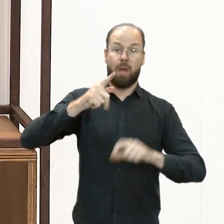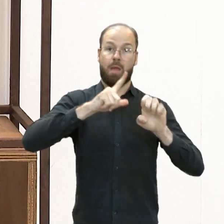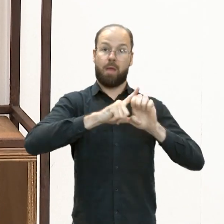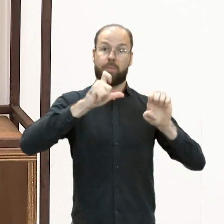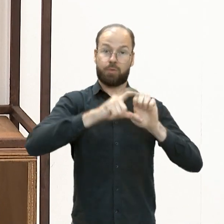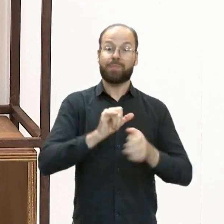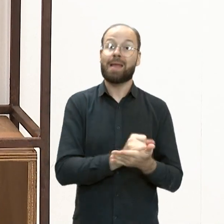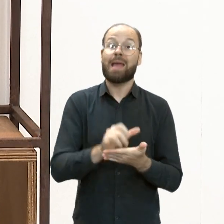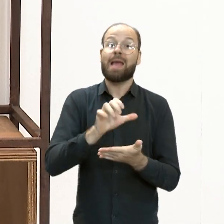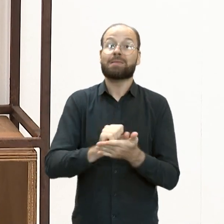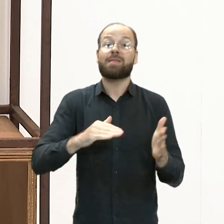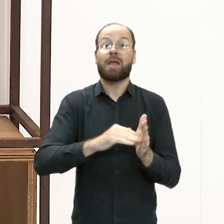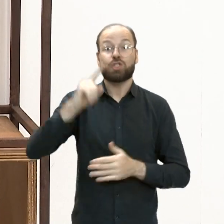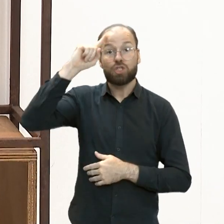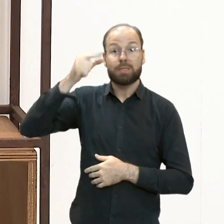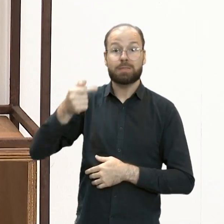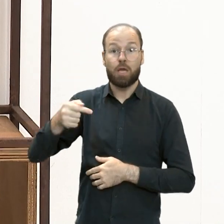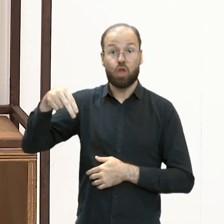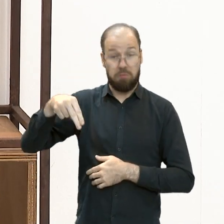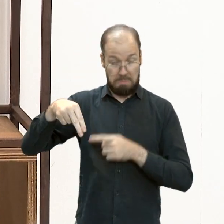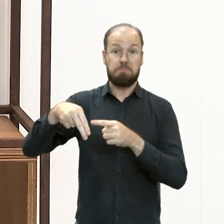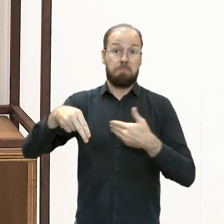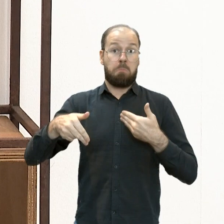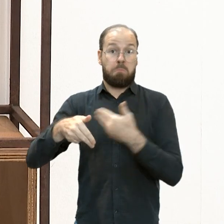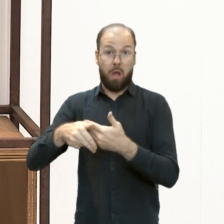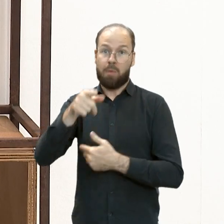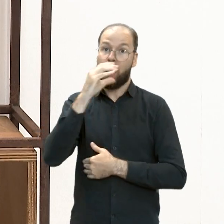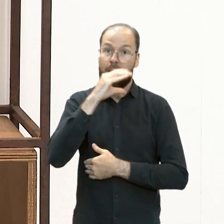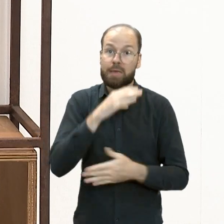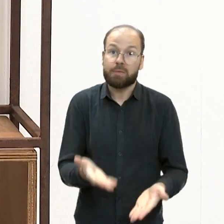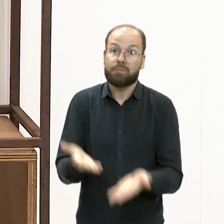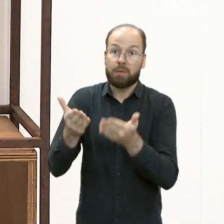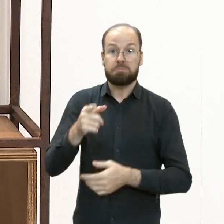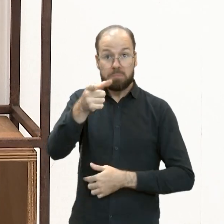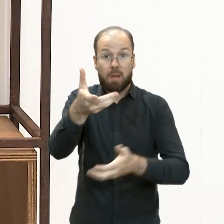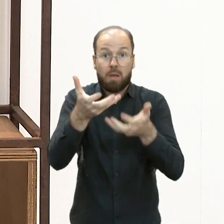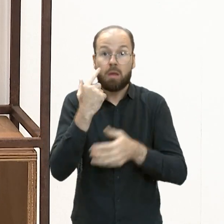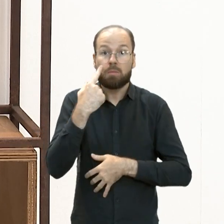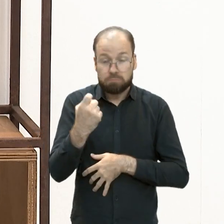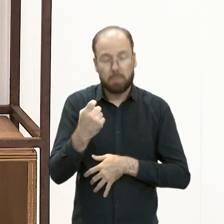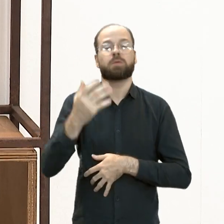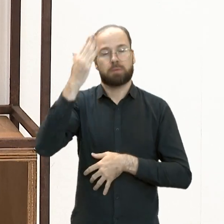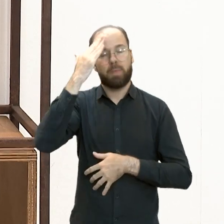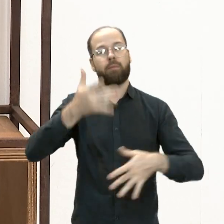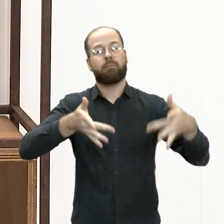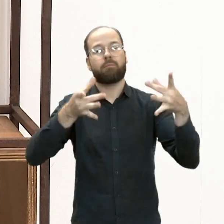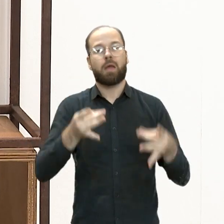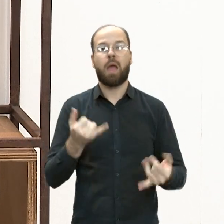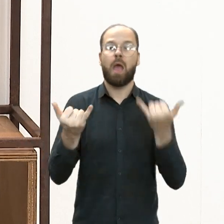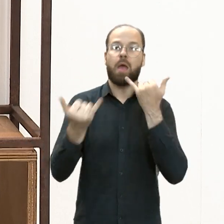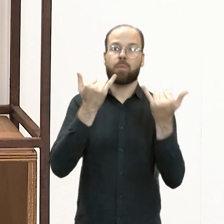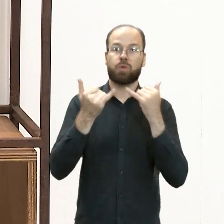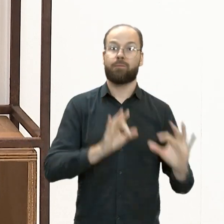terminam no dia 7 de novembro, pertinho, então corre. E quem quiser fazer essa inscrição pode saber mais informações